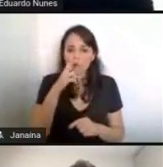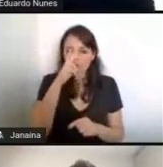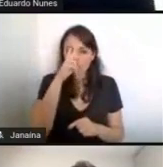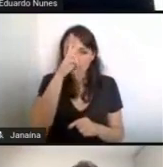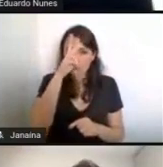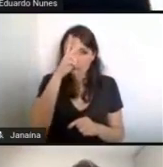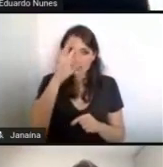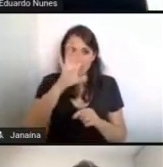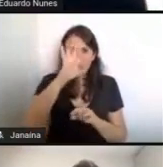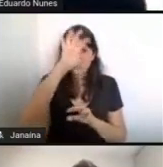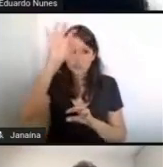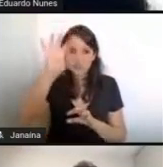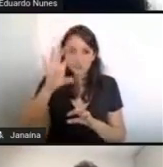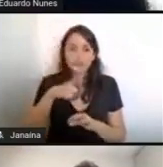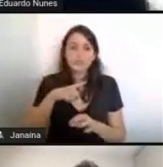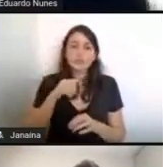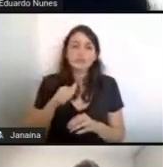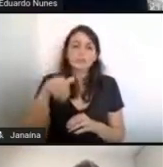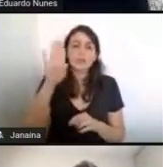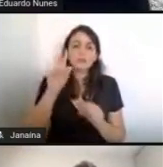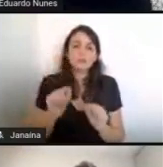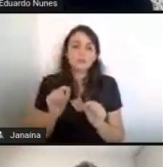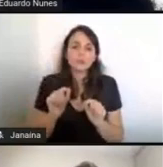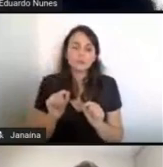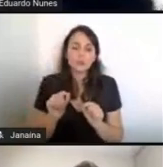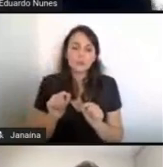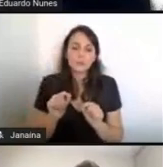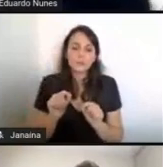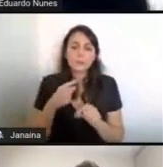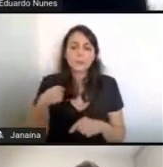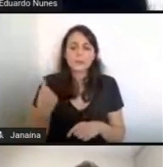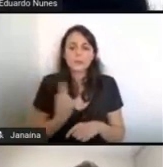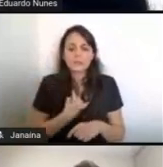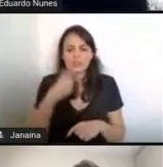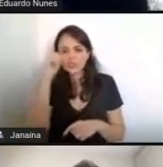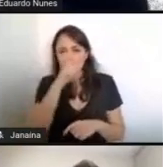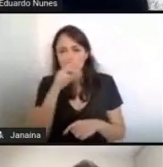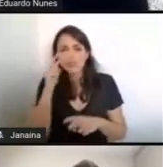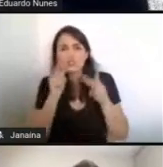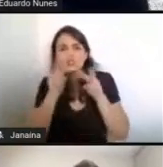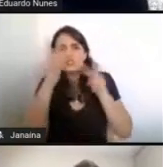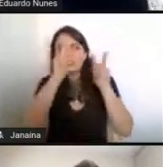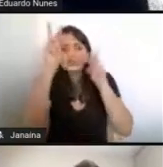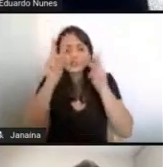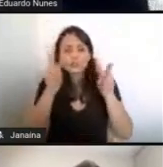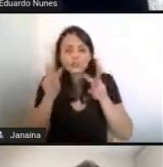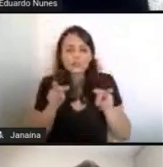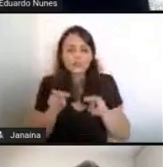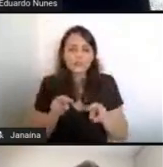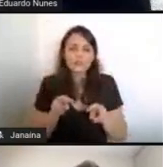gente tem uma maior concentração. Então, claramente, a gente tem dificuldade na regionalização, né? Então, nós temos os